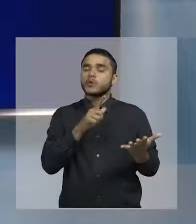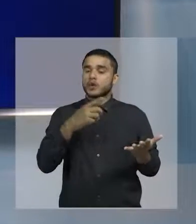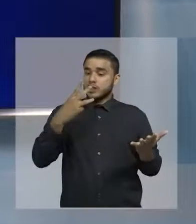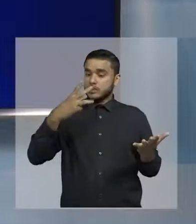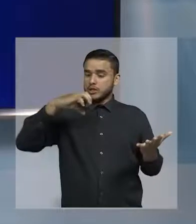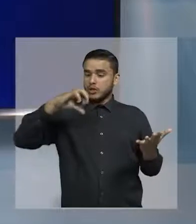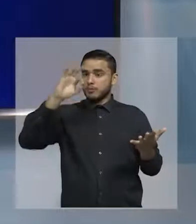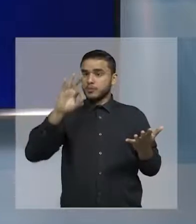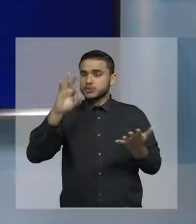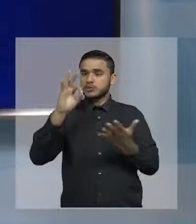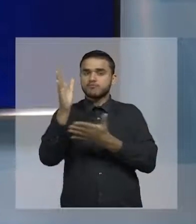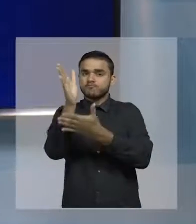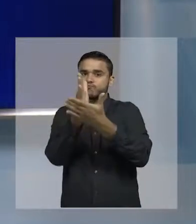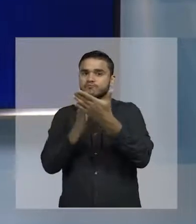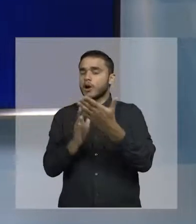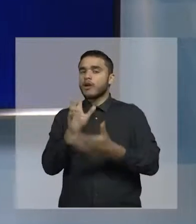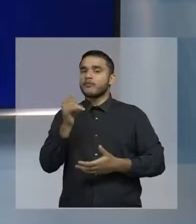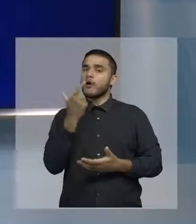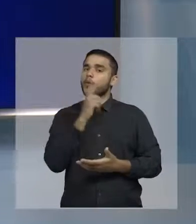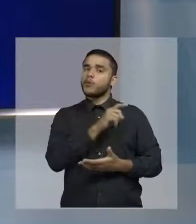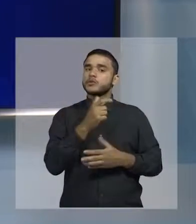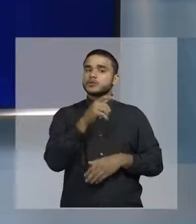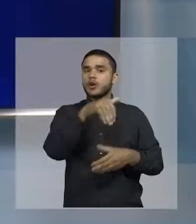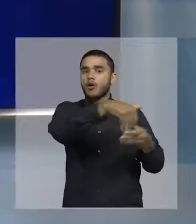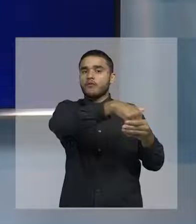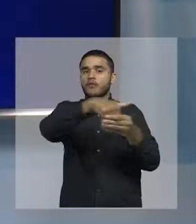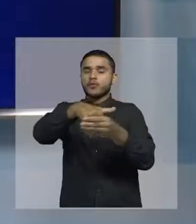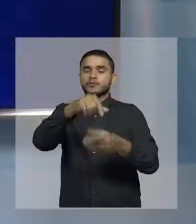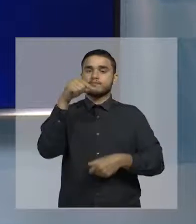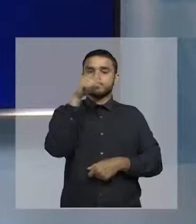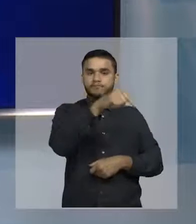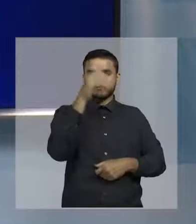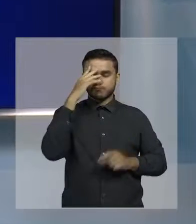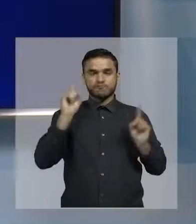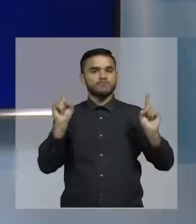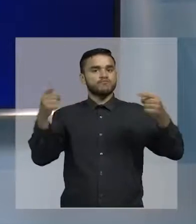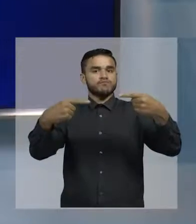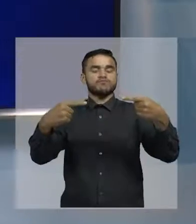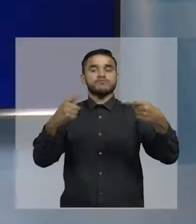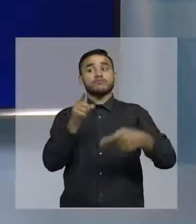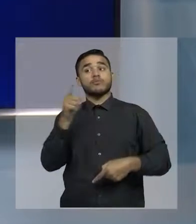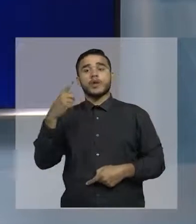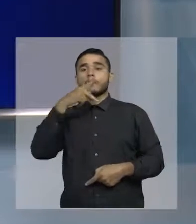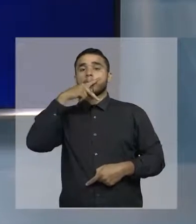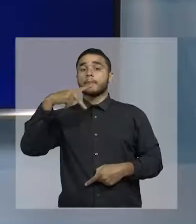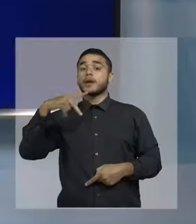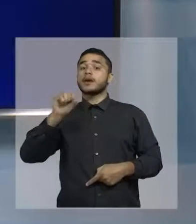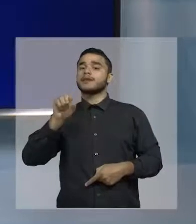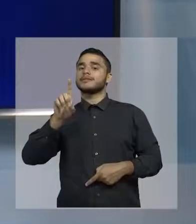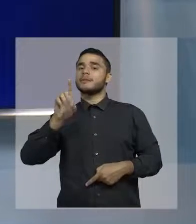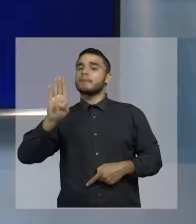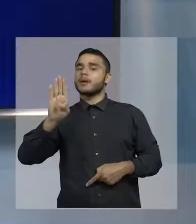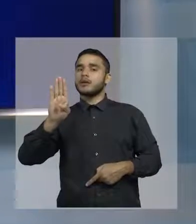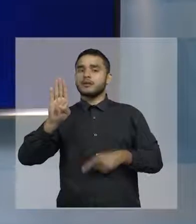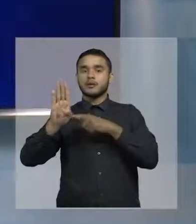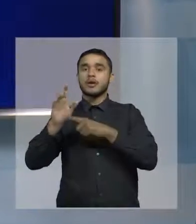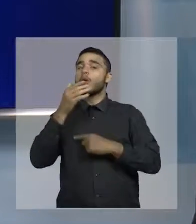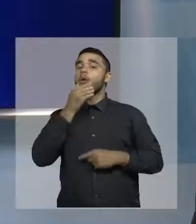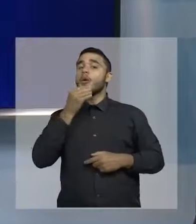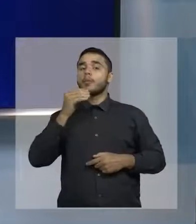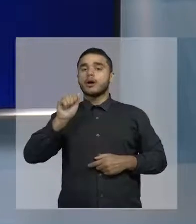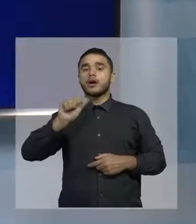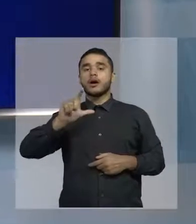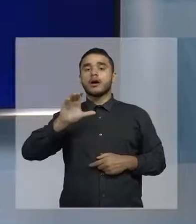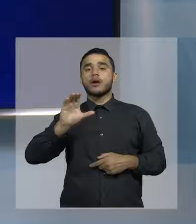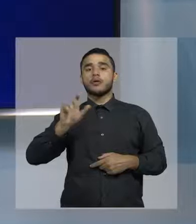em um segundo turno contra o candidato do PSDB, Geraldo Alckmin. É a história se repetindo na política, mas